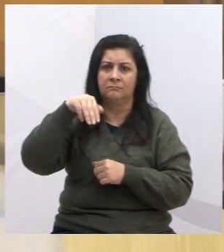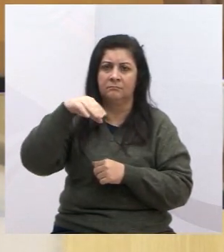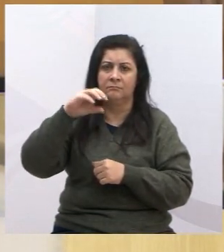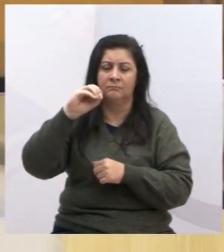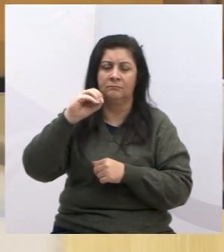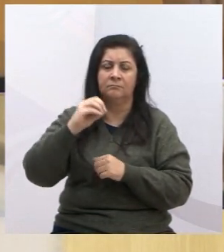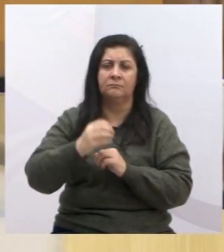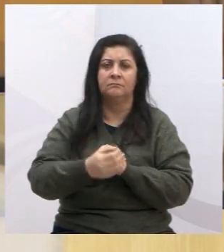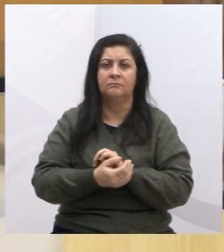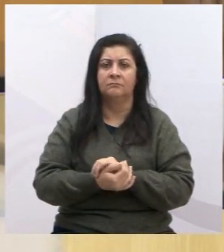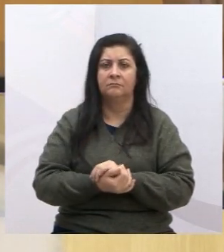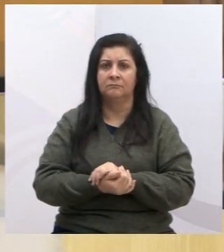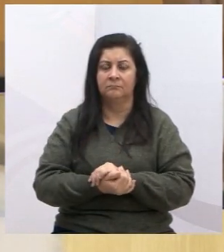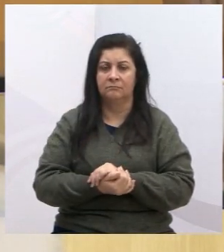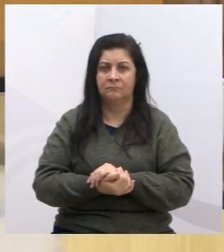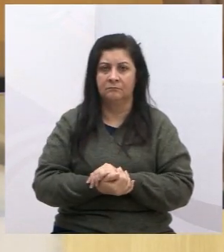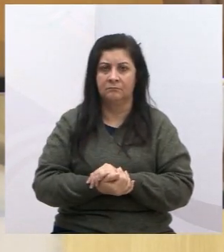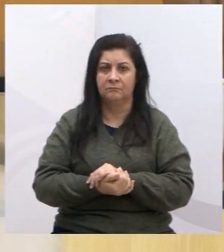número